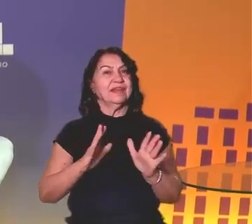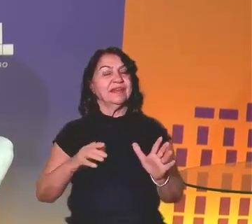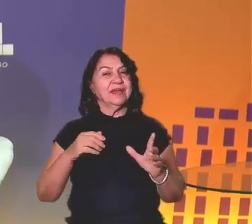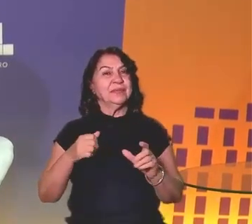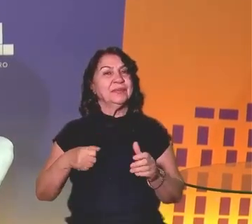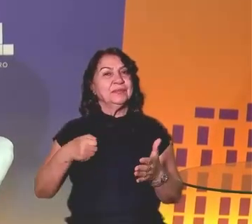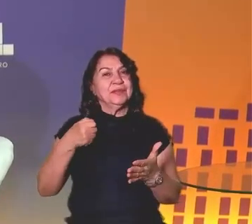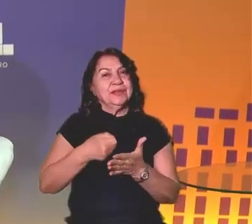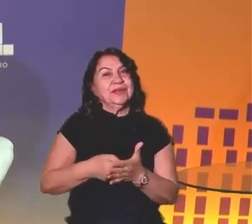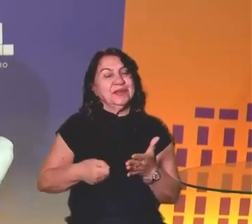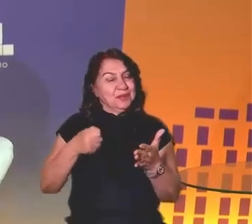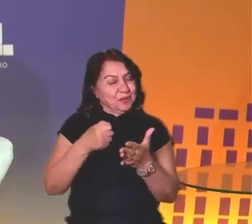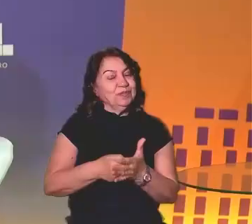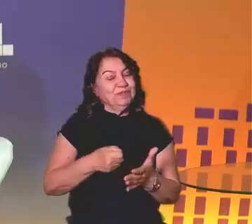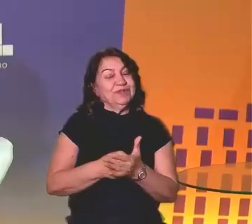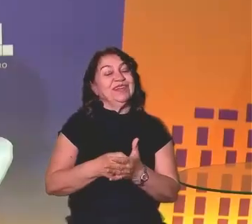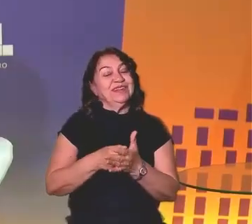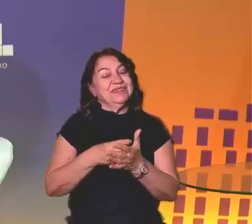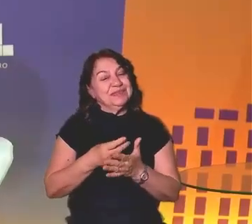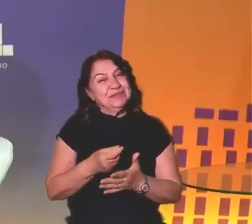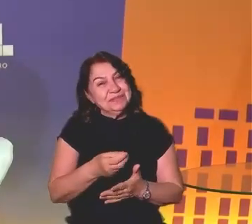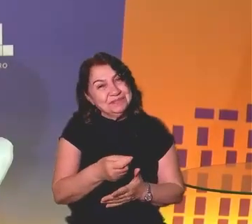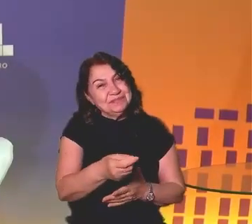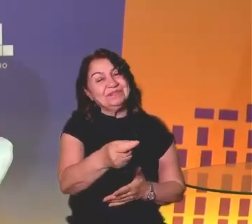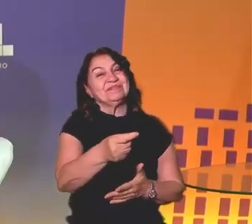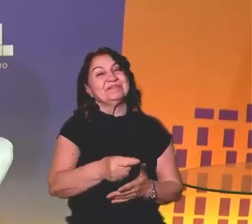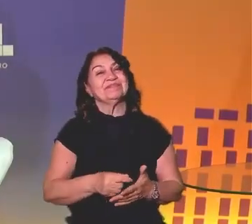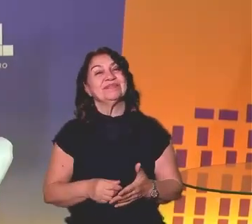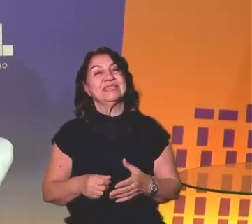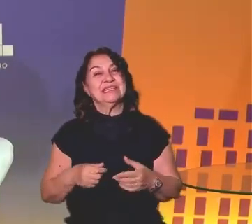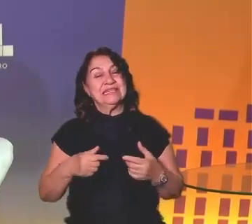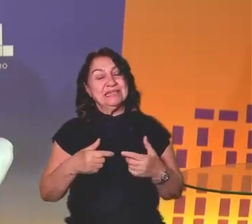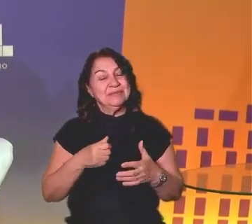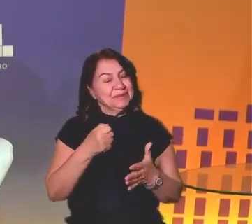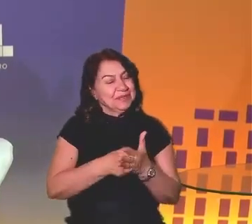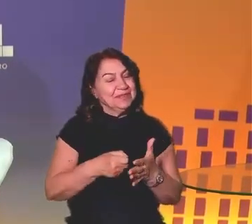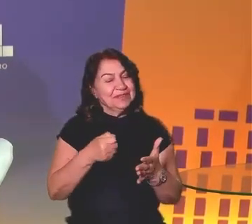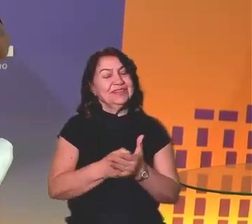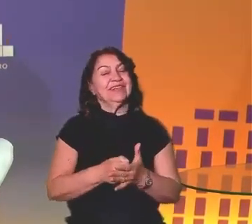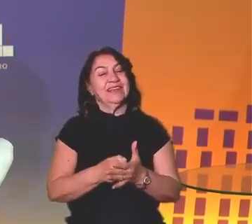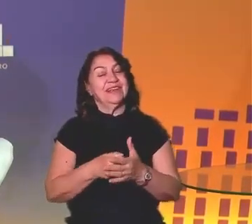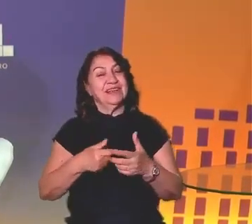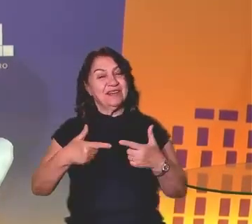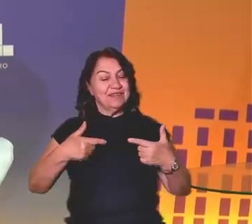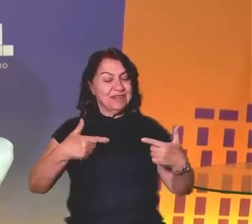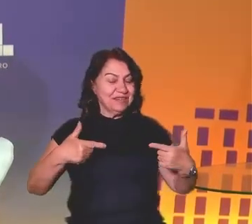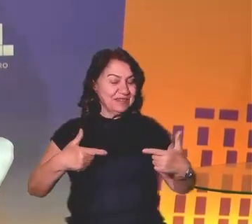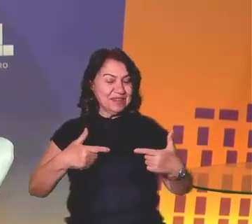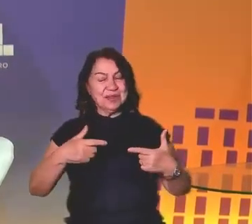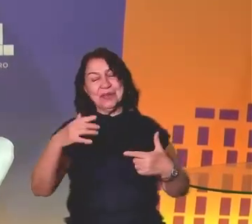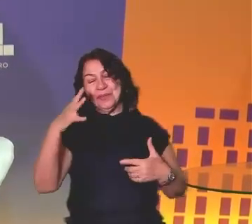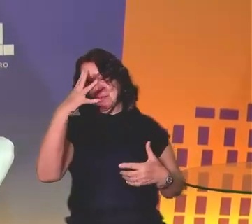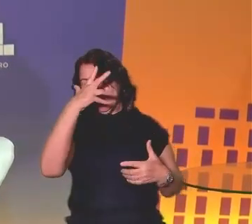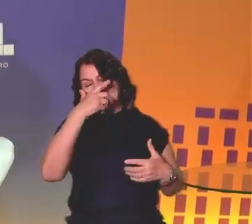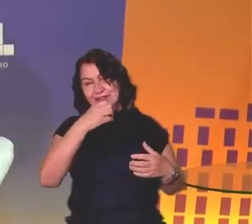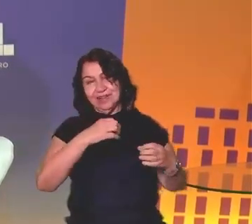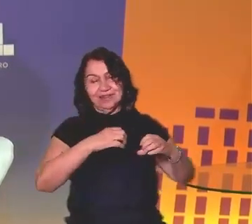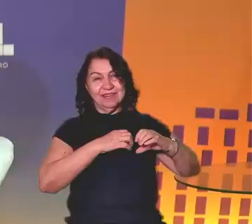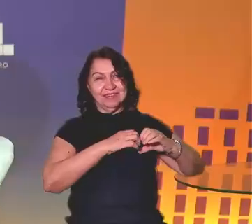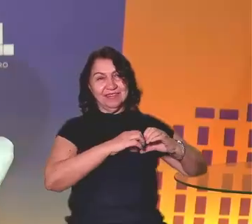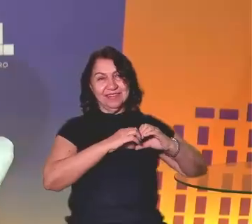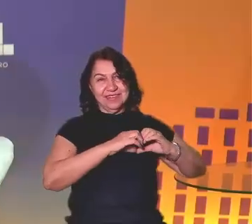para uma vida inteira. E se a gente vai lutar, que seja com as nossas armas mais bonitas, e uma delas é o coração. A mente vai